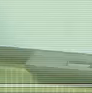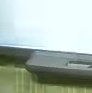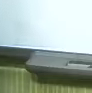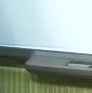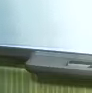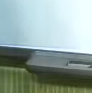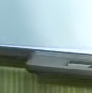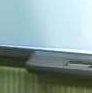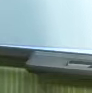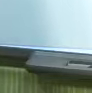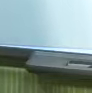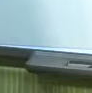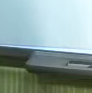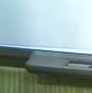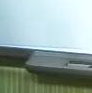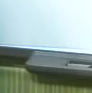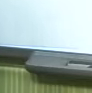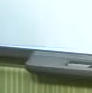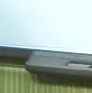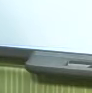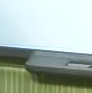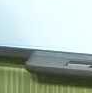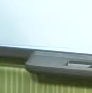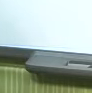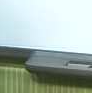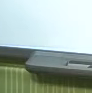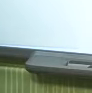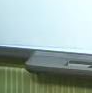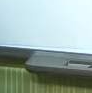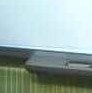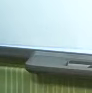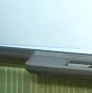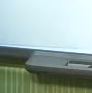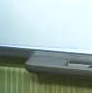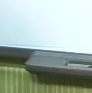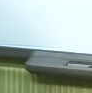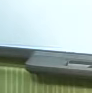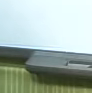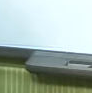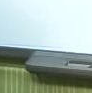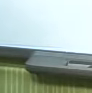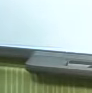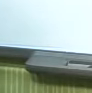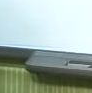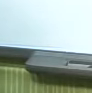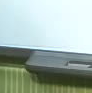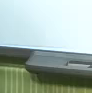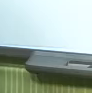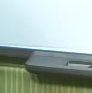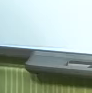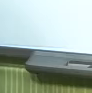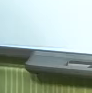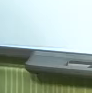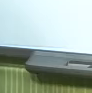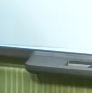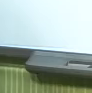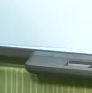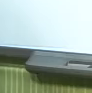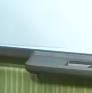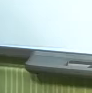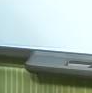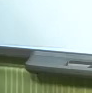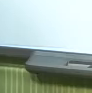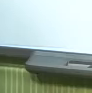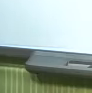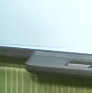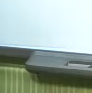o fundamento, a fundamentação dessa ética do discurso, qual seja ela. A de que nós